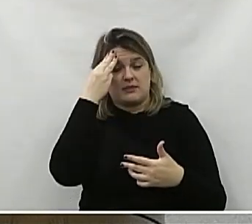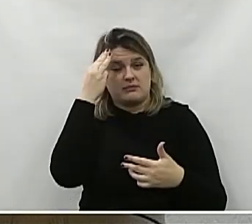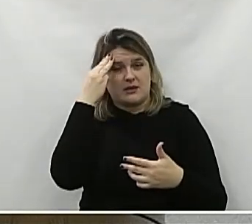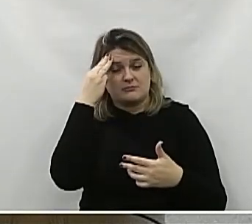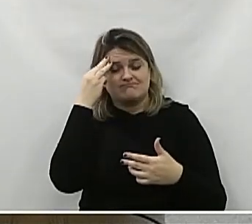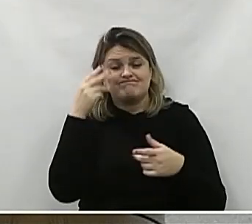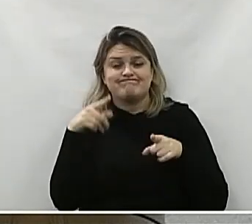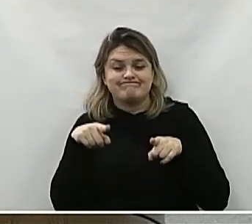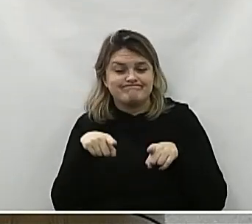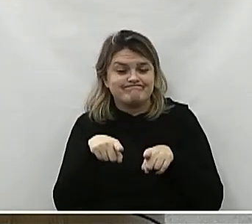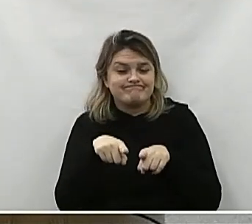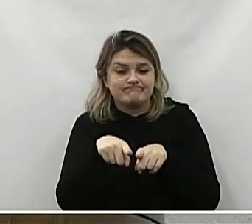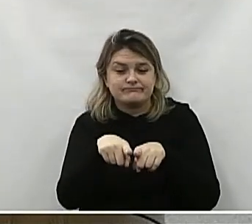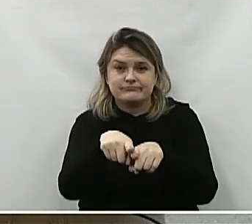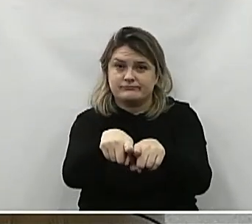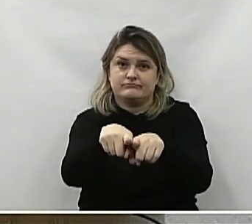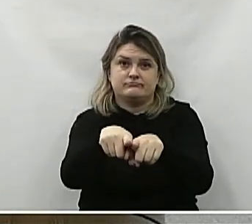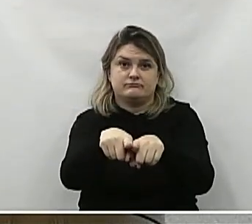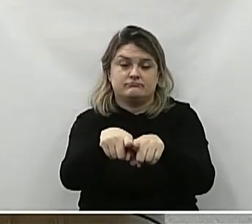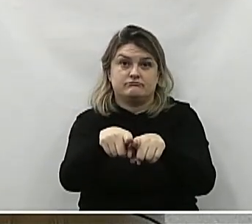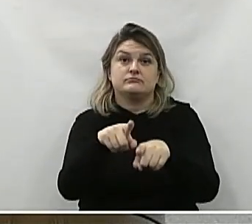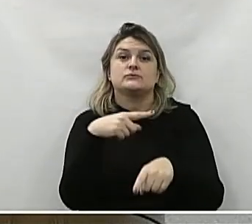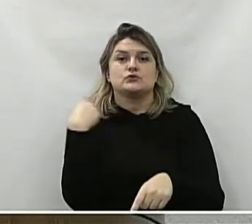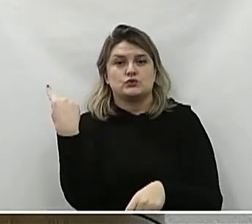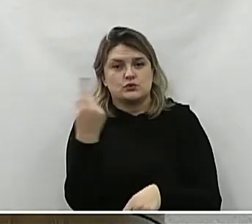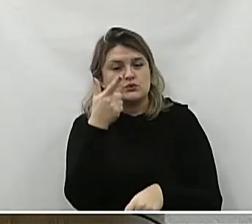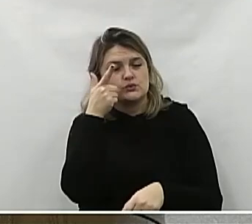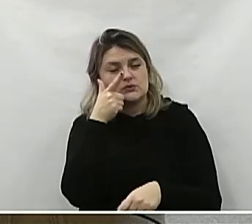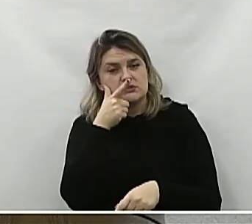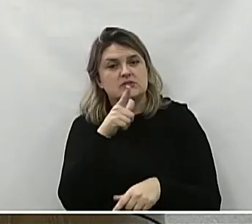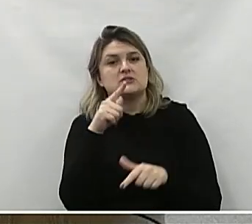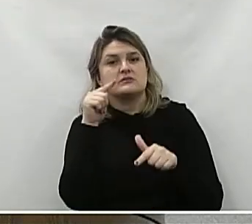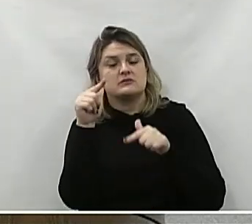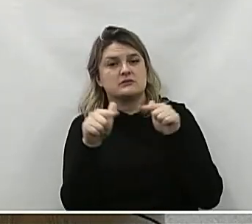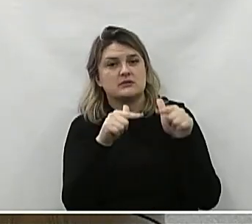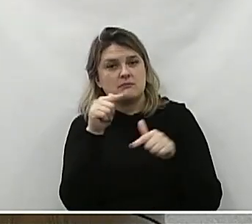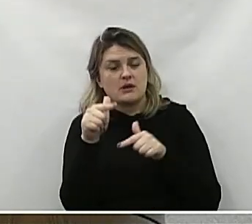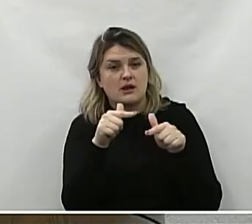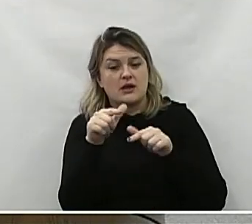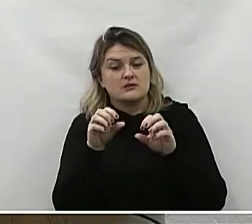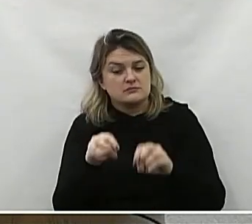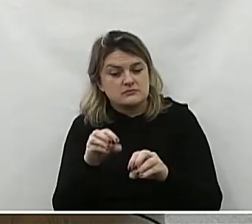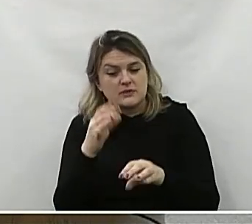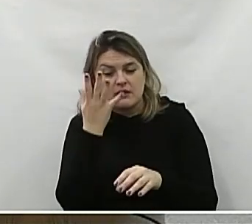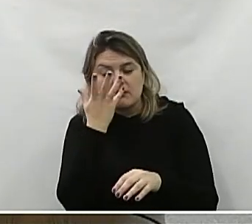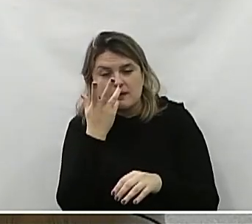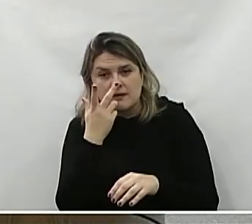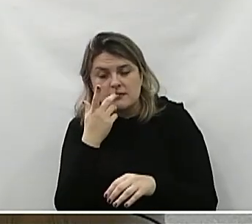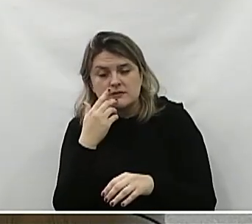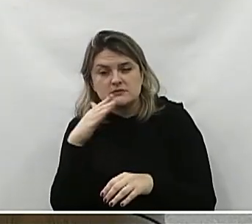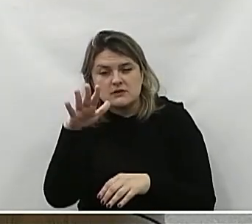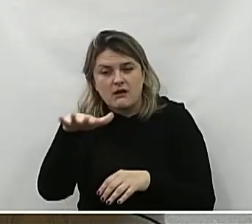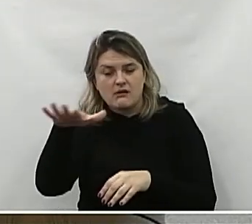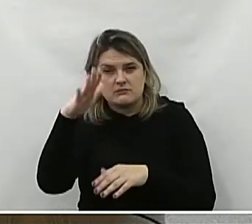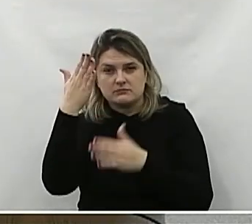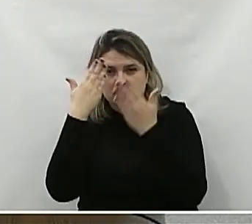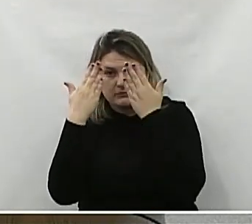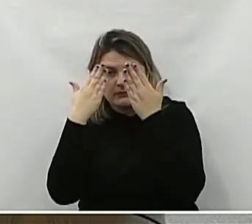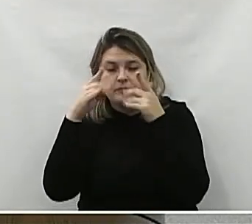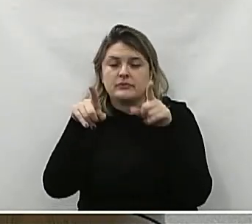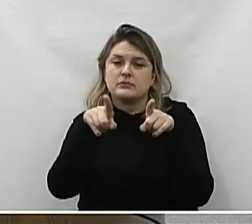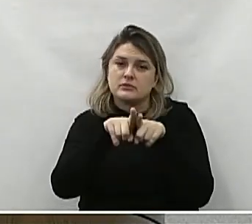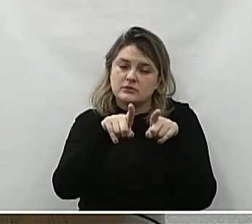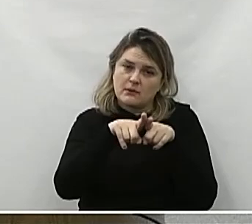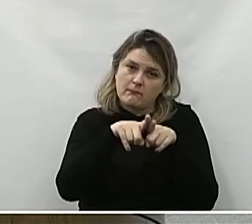pode caminhar separado Então nós vamos conseguir trabalhar crianças tanta parte psicológica como